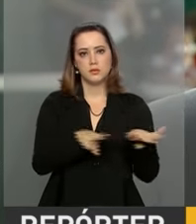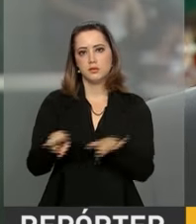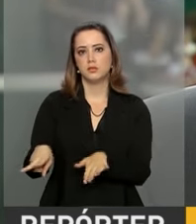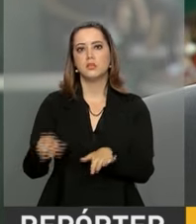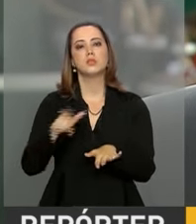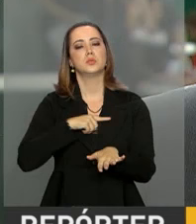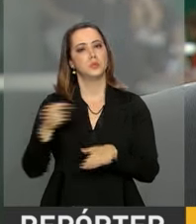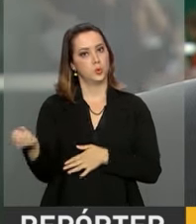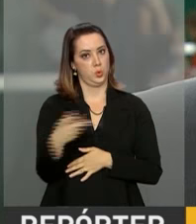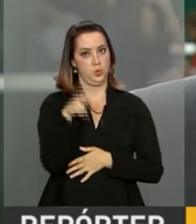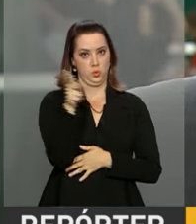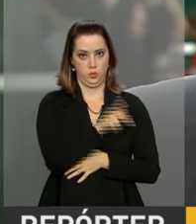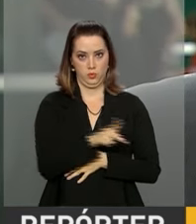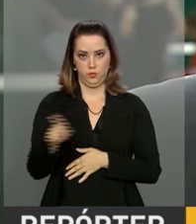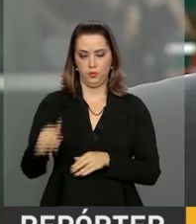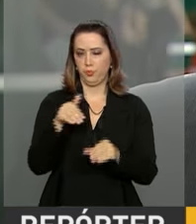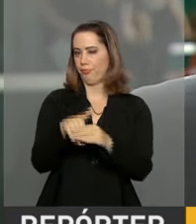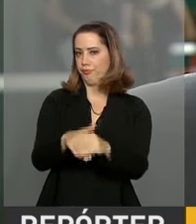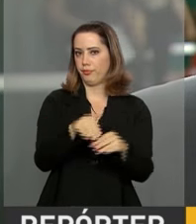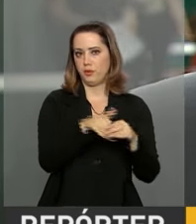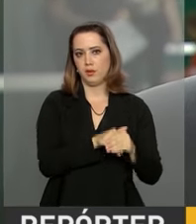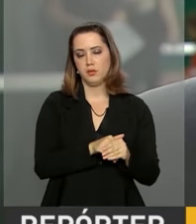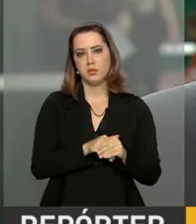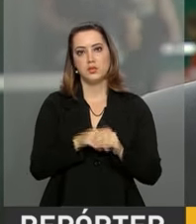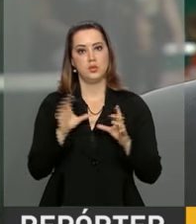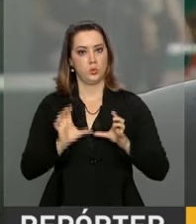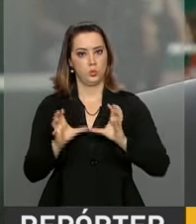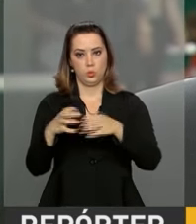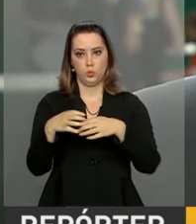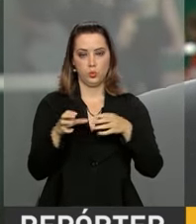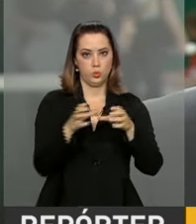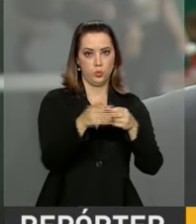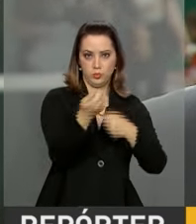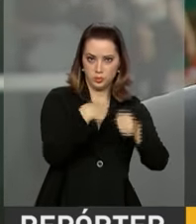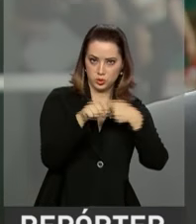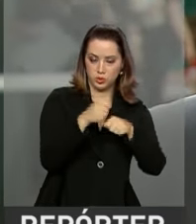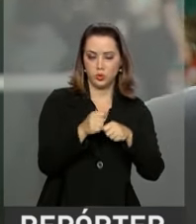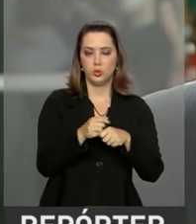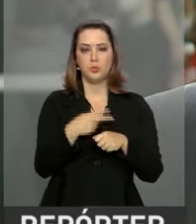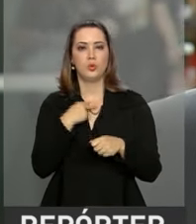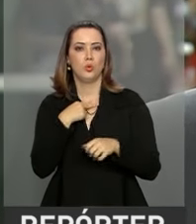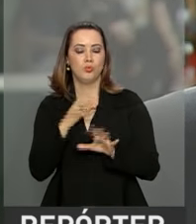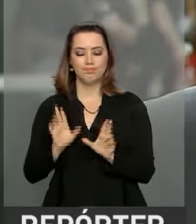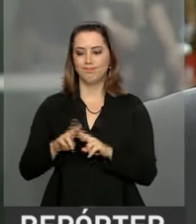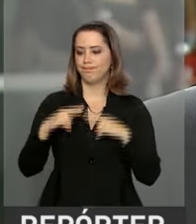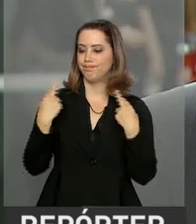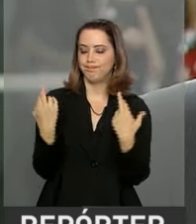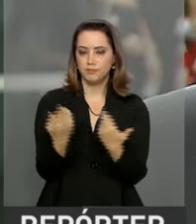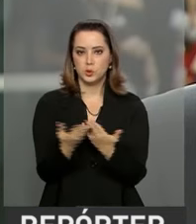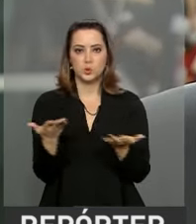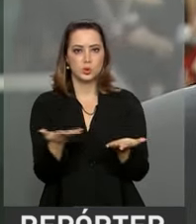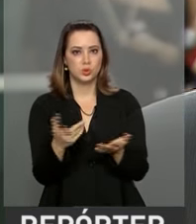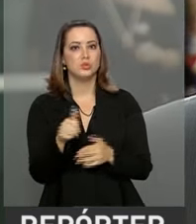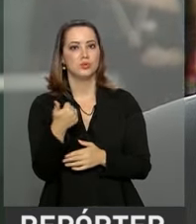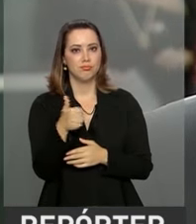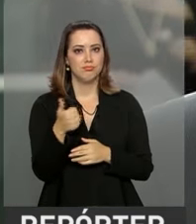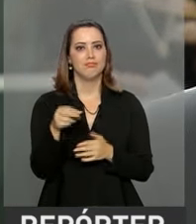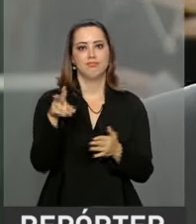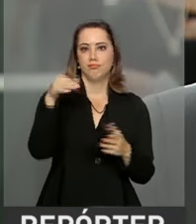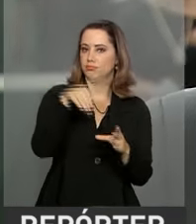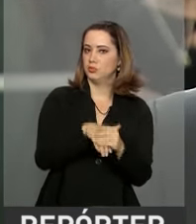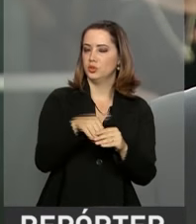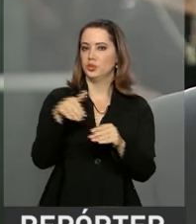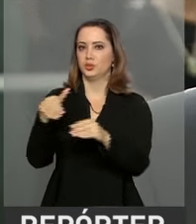eleição do novo presidente. A comissão mis do Orçamento não teve tempo para se reunir para que a matéria possa ser primeira primeiro votada e aprovada na